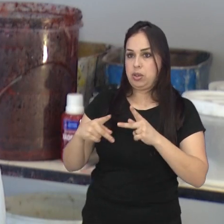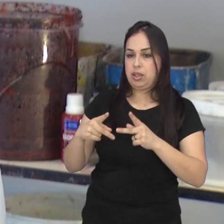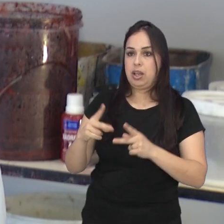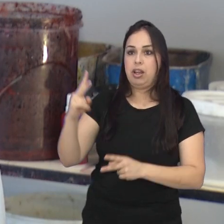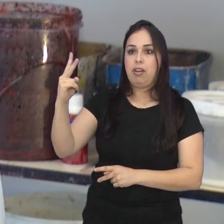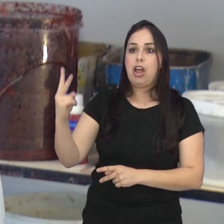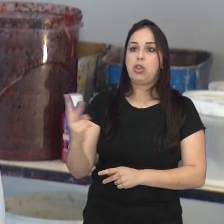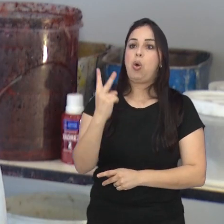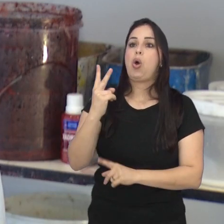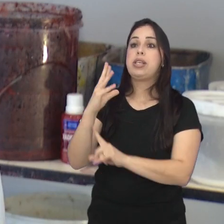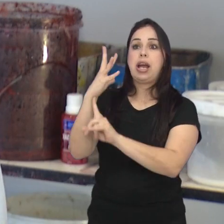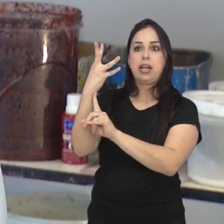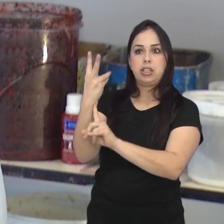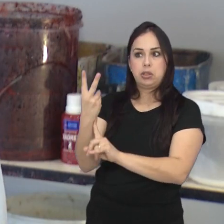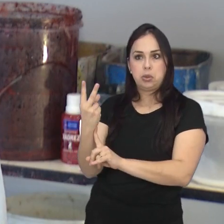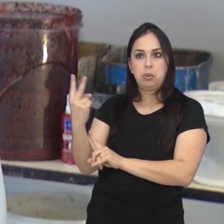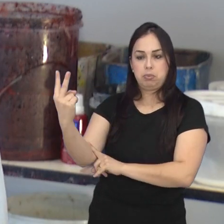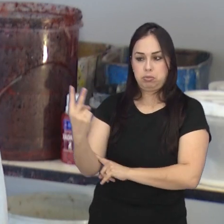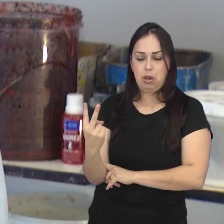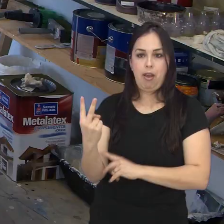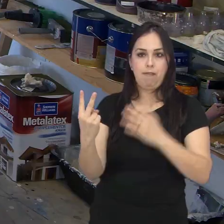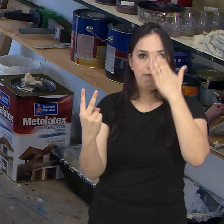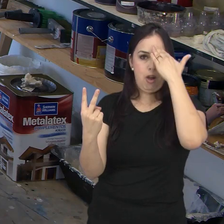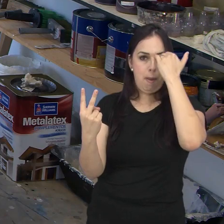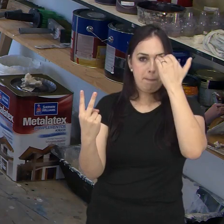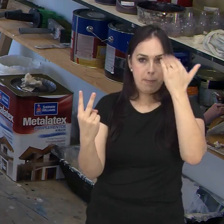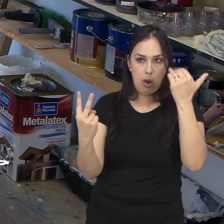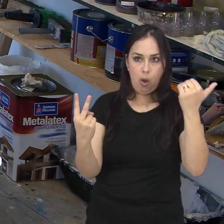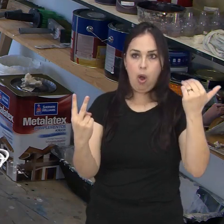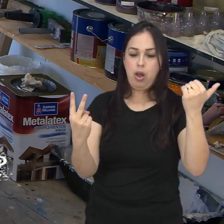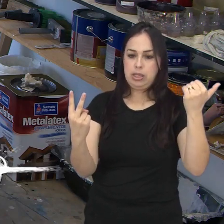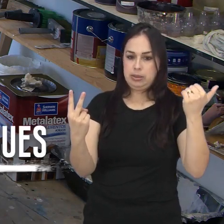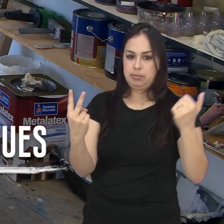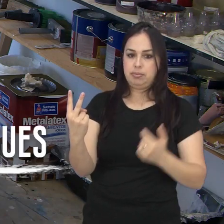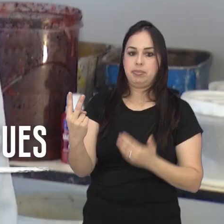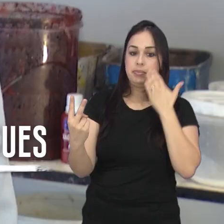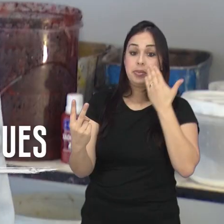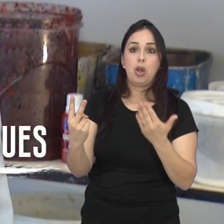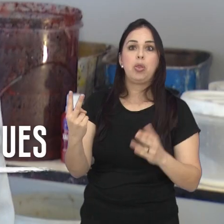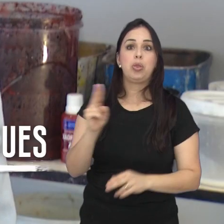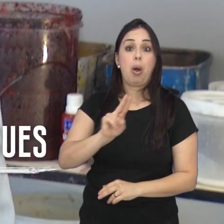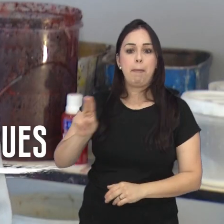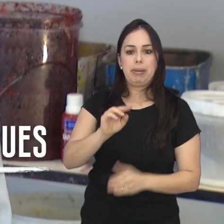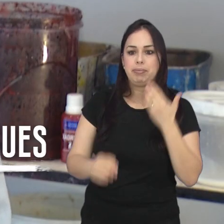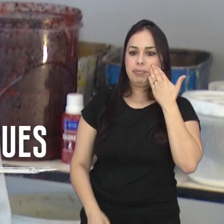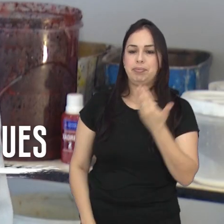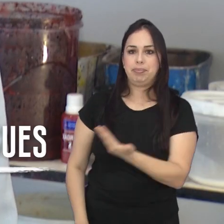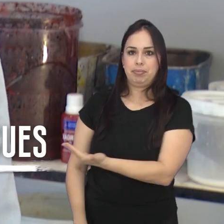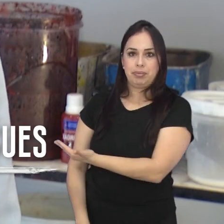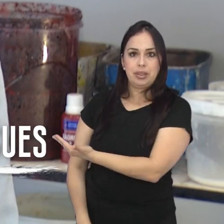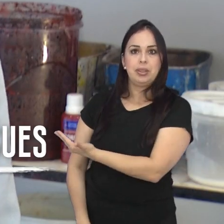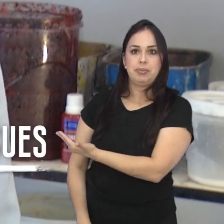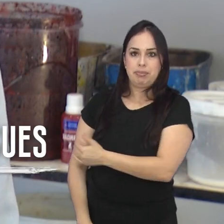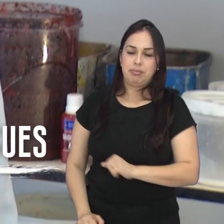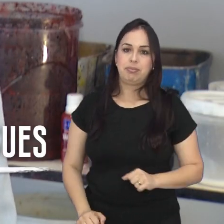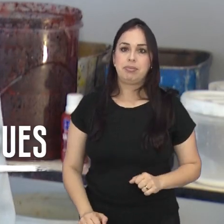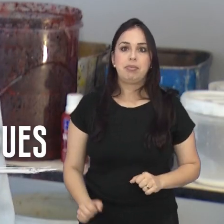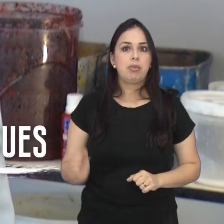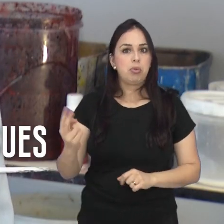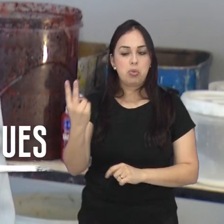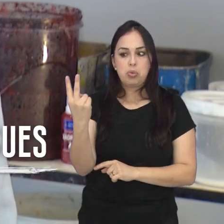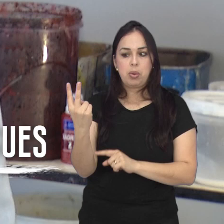José que vieram 2 artistas. Foram 2 pessoas assim muito importantes